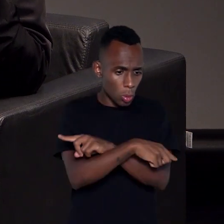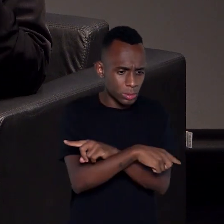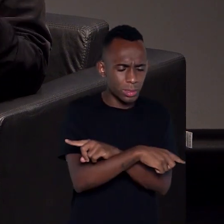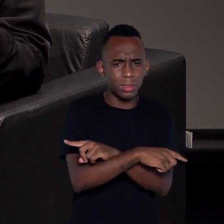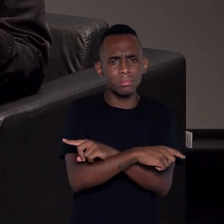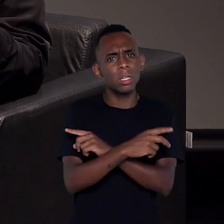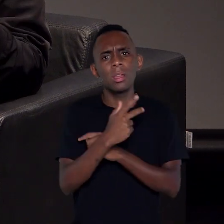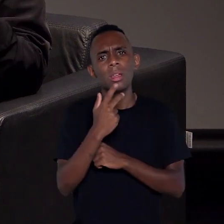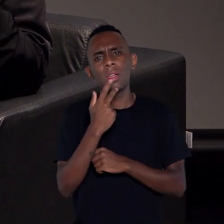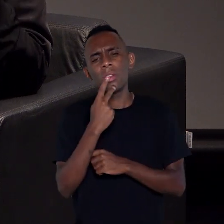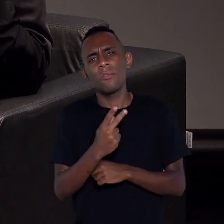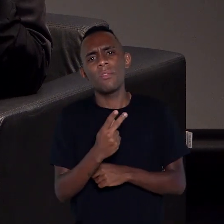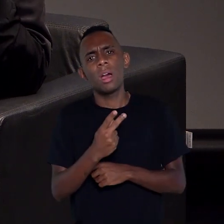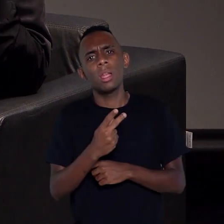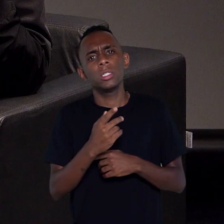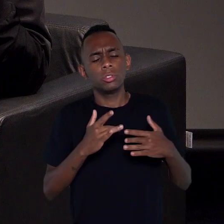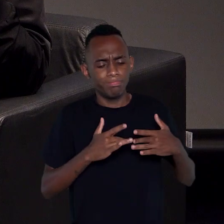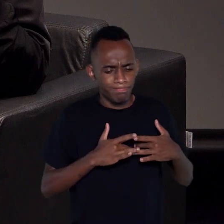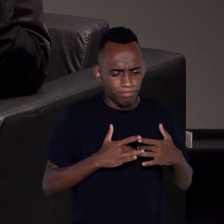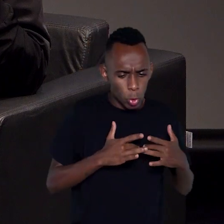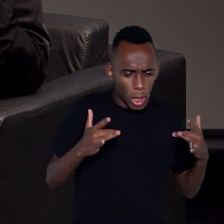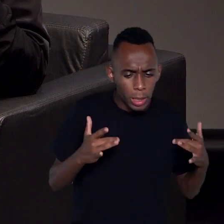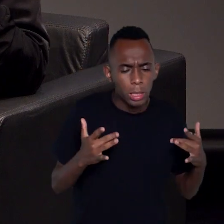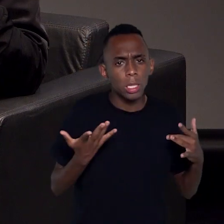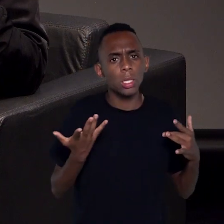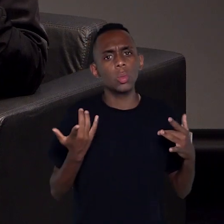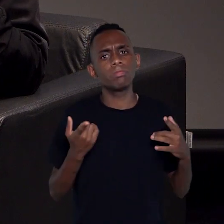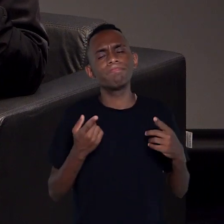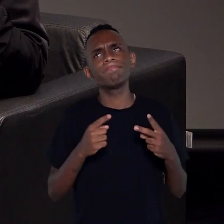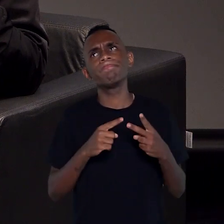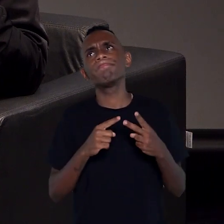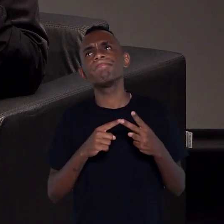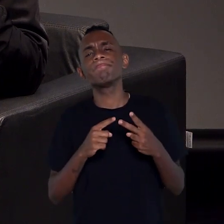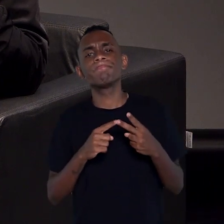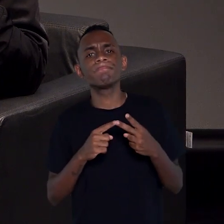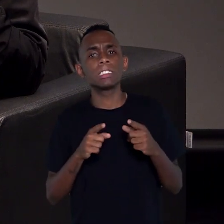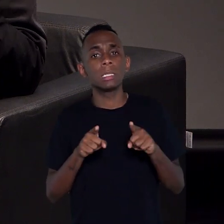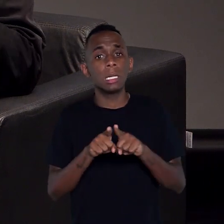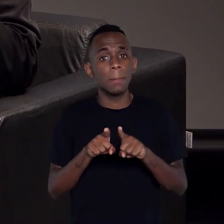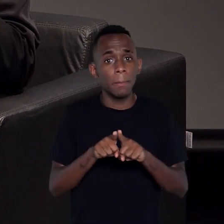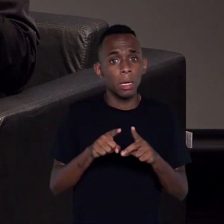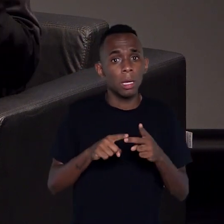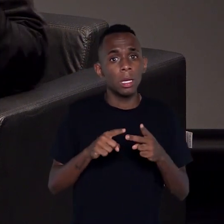de solidariedade, ela não fala de